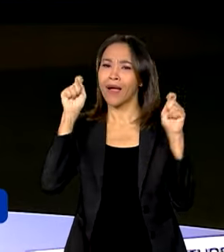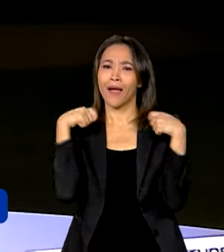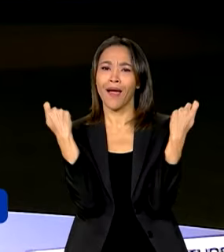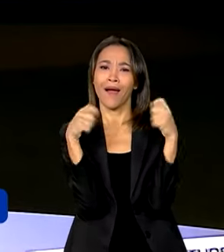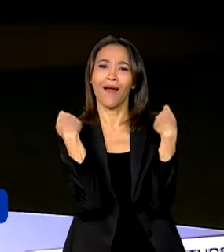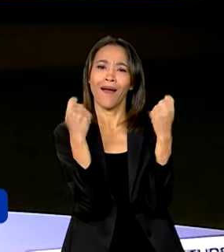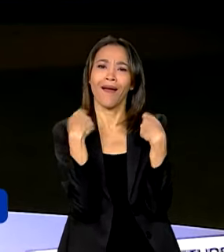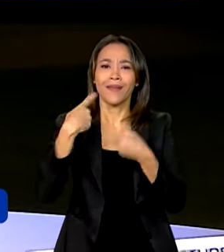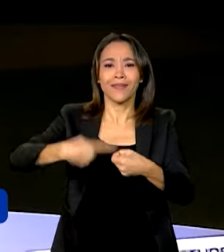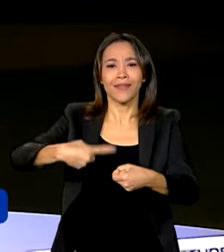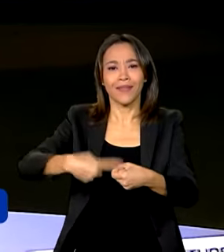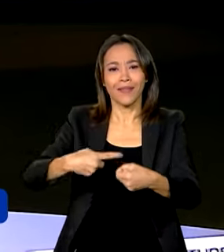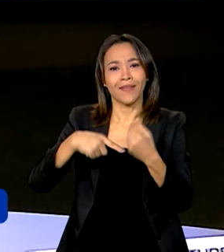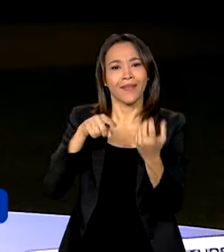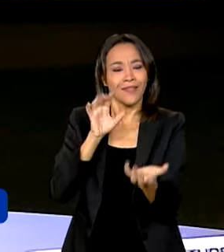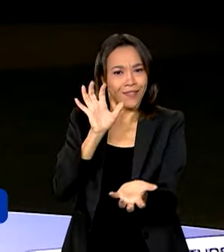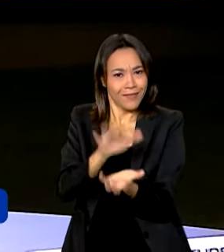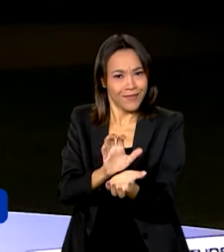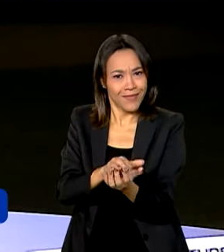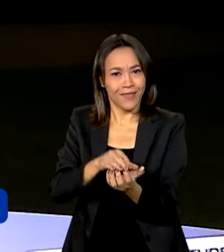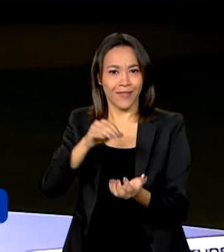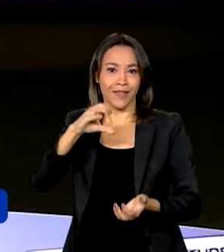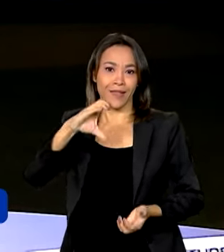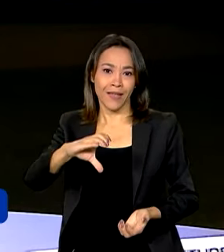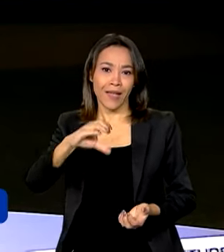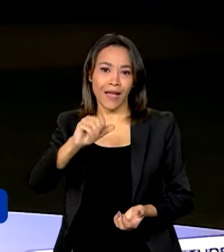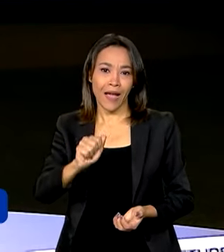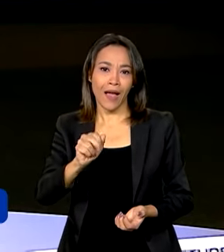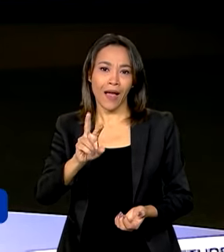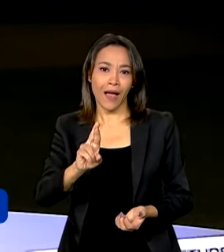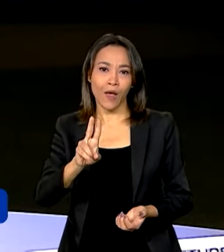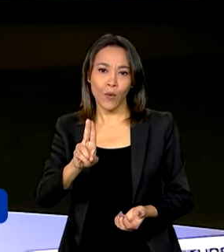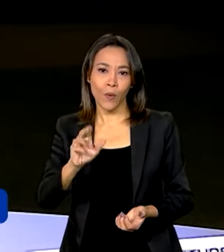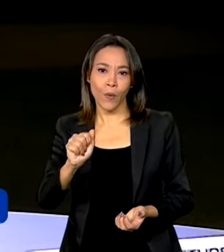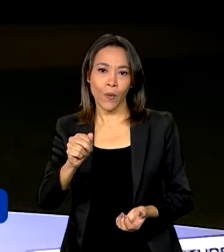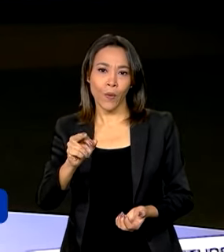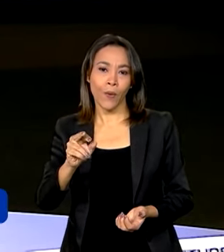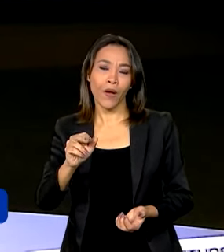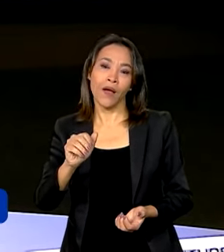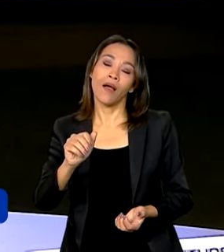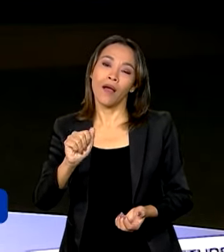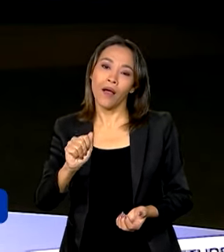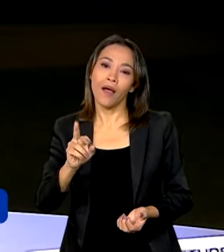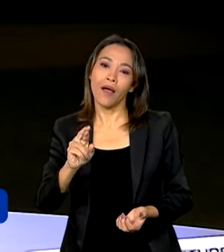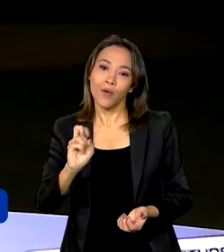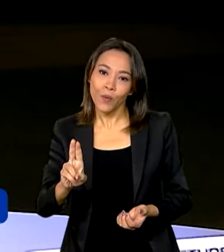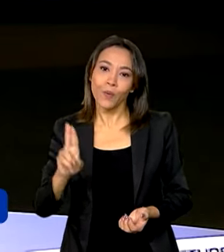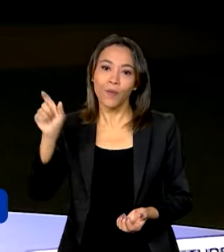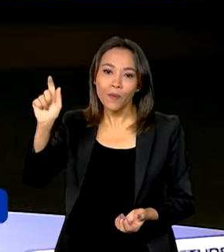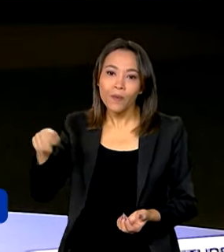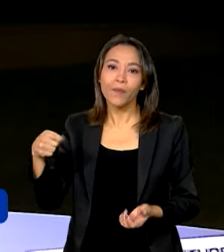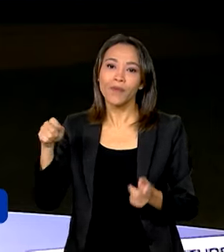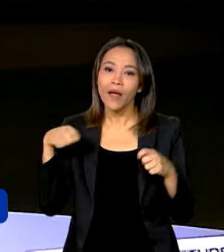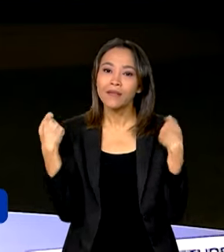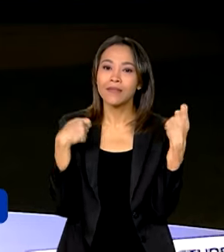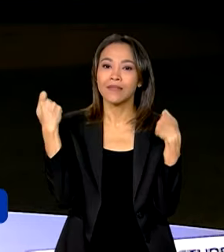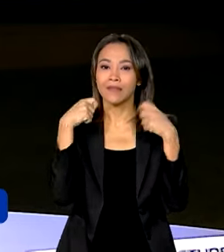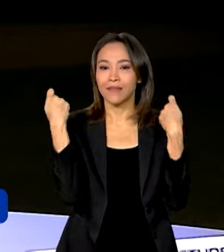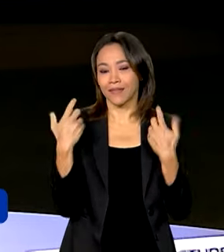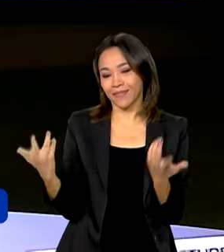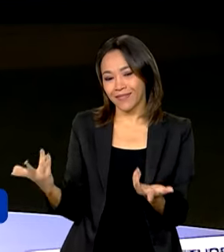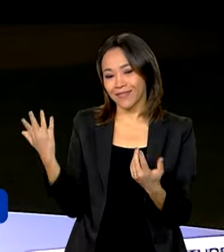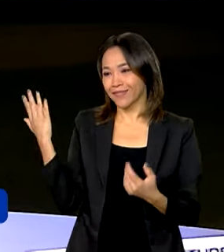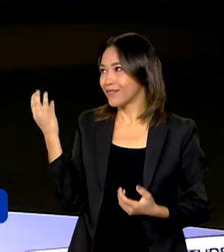recentemente vamos conversar lá com a CBN Caruaru quem tá com a gente é o Elielson Lima Oi Elielson bom dia para